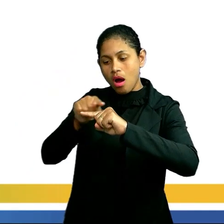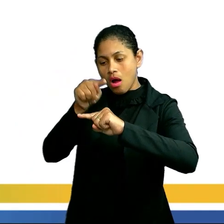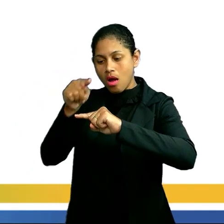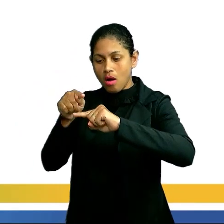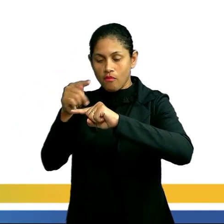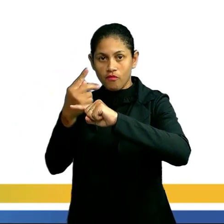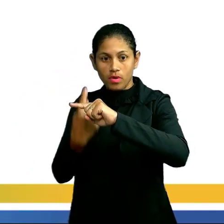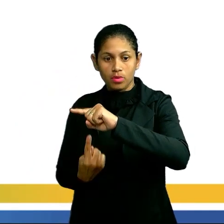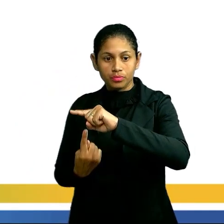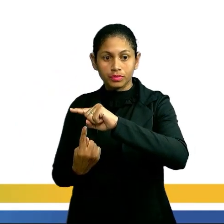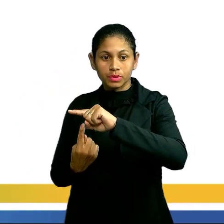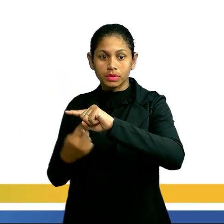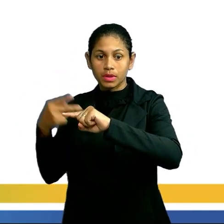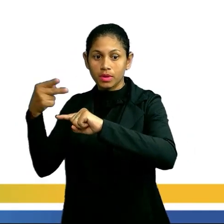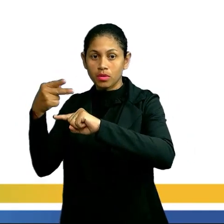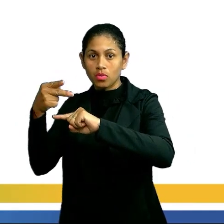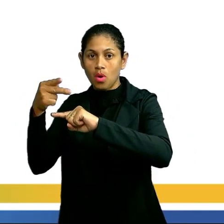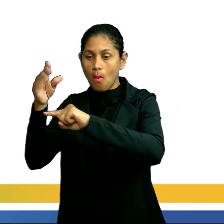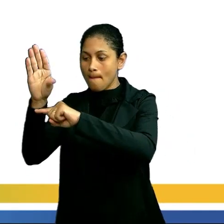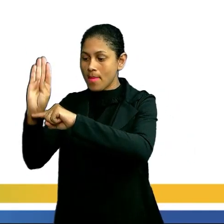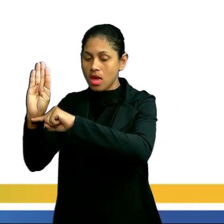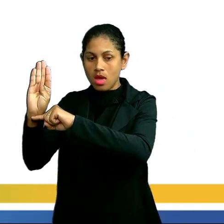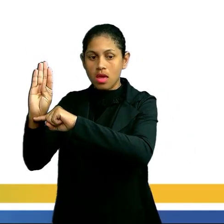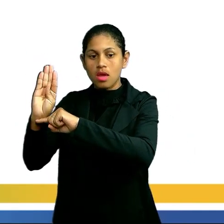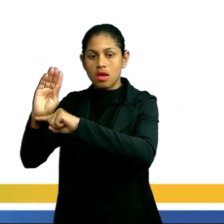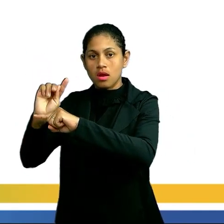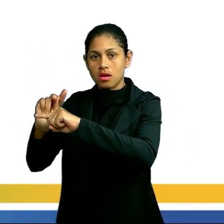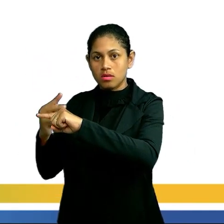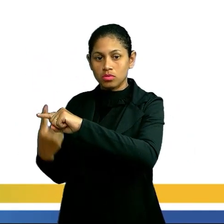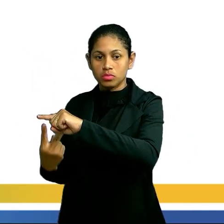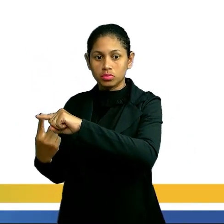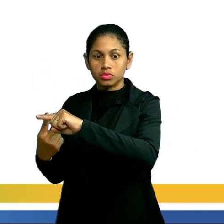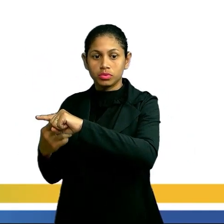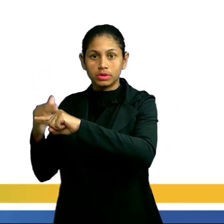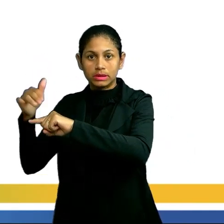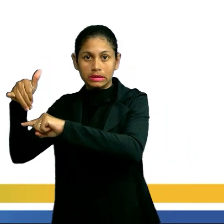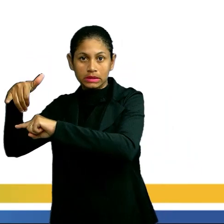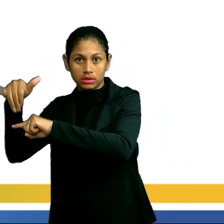para 2, assim como a gama está para 3.